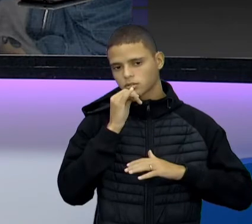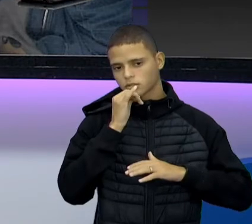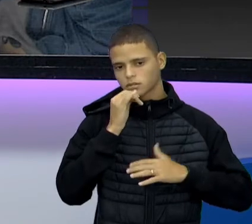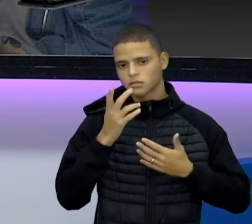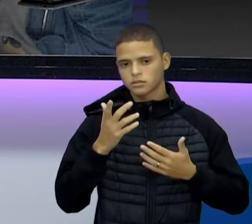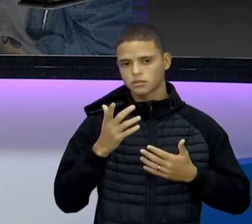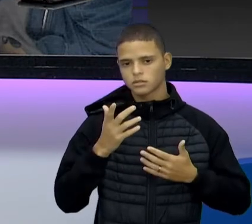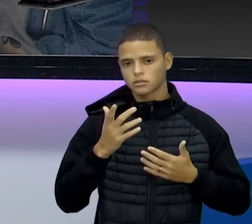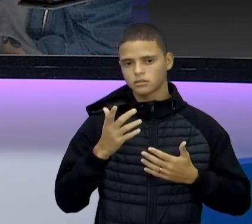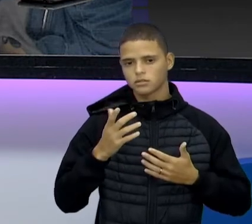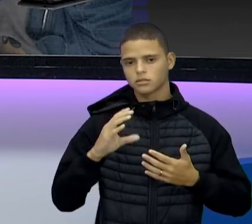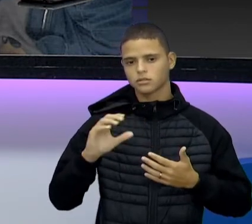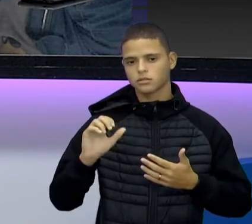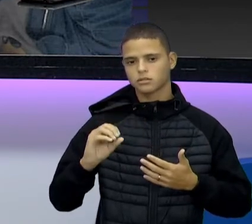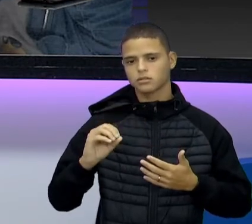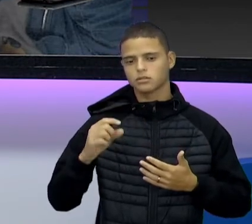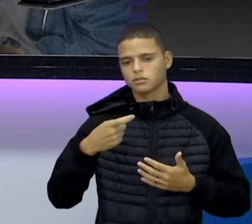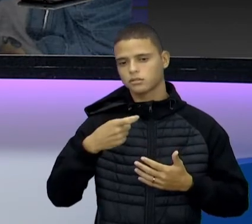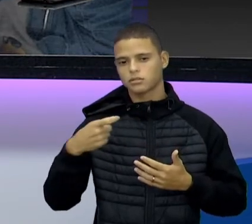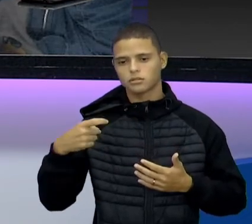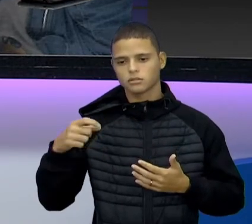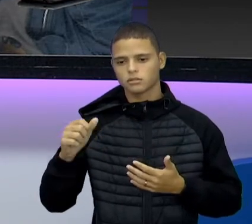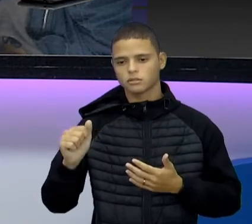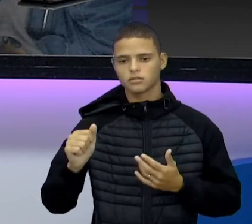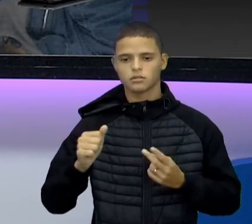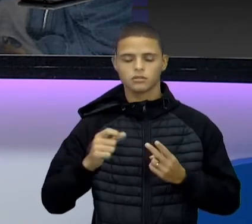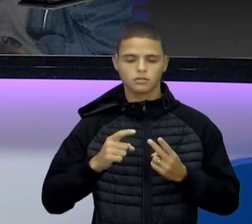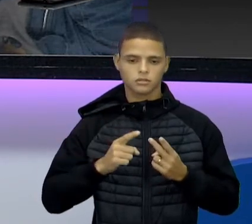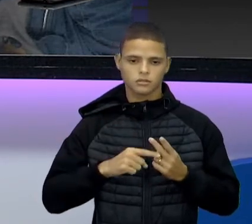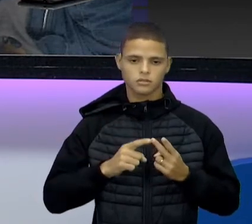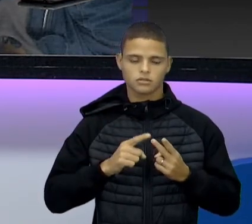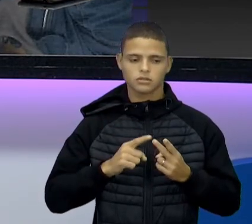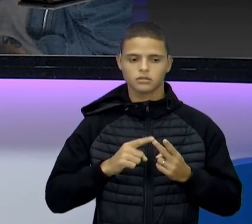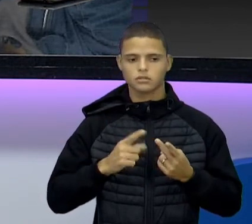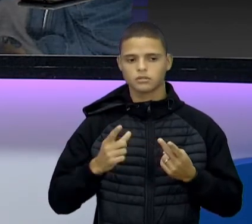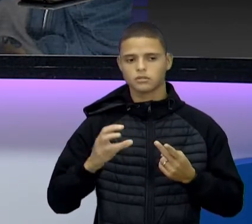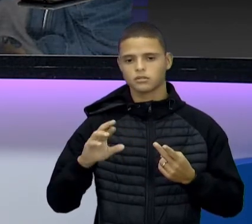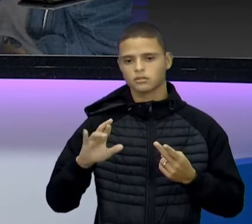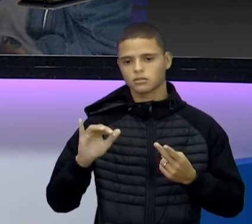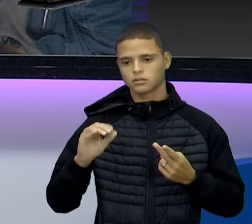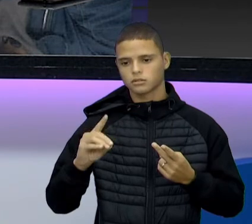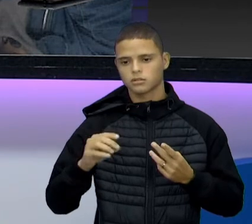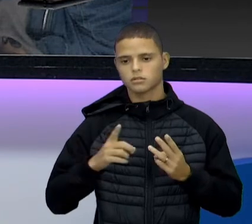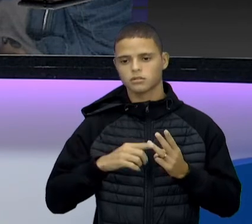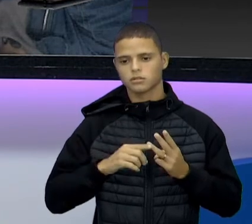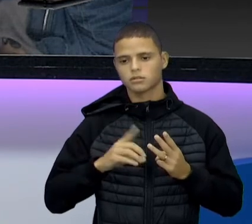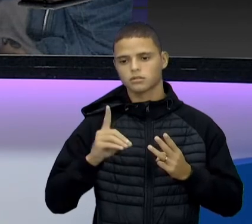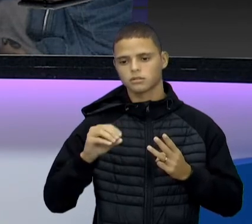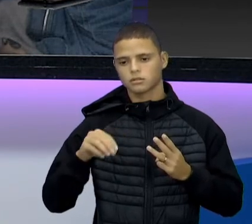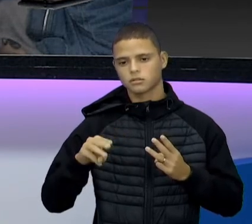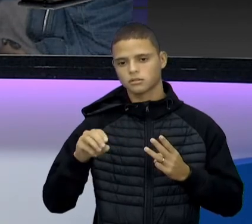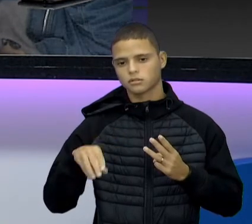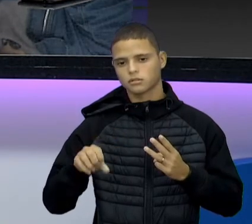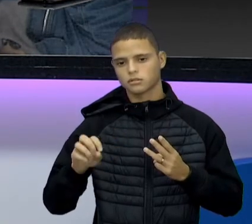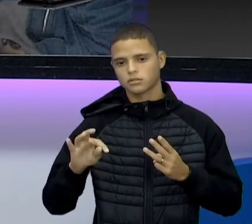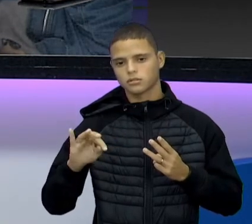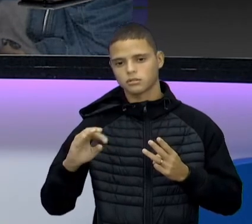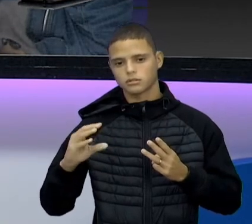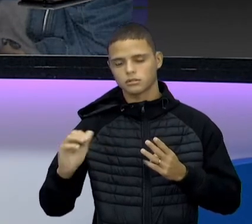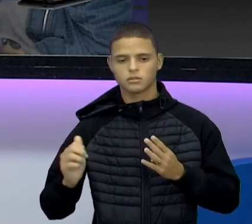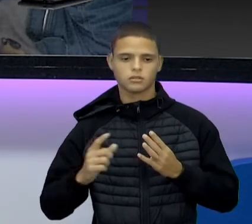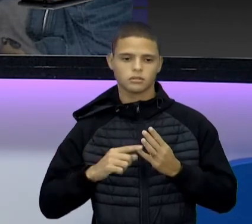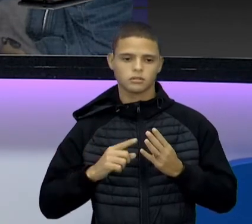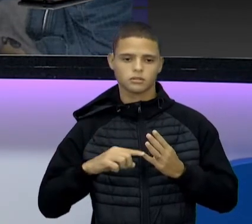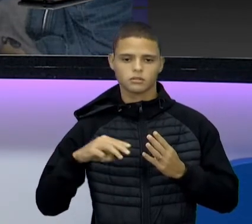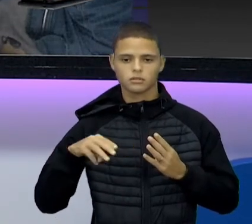nas Coxas, o cidadão escreveu na página lá no Facebook. Criado mudo, doméstica e meia tigela,